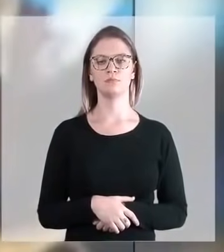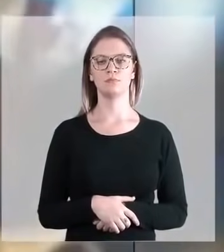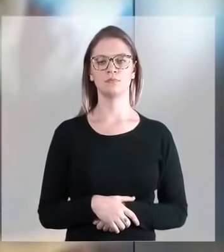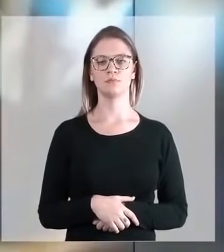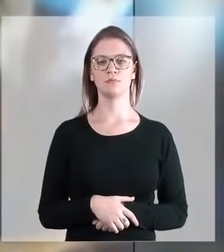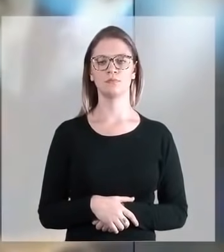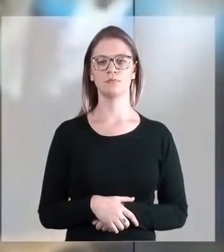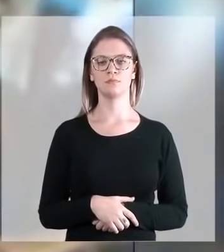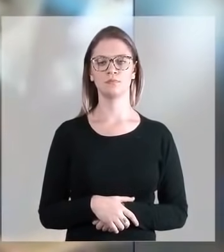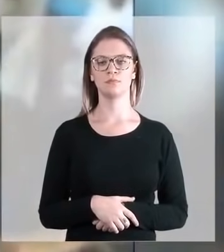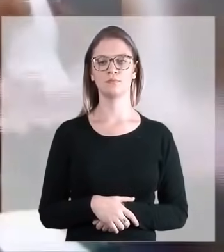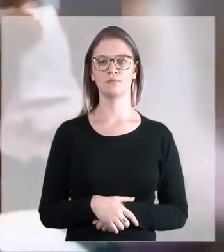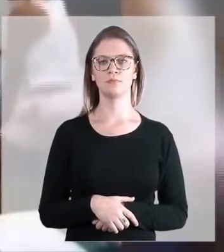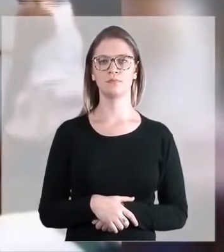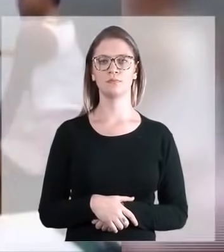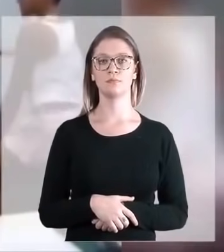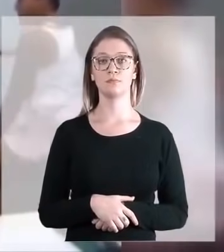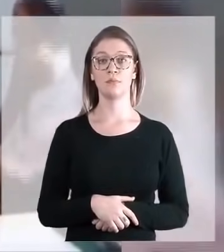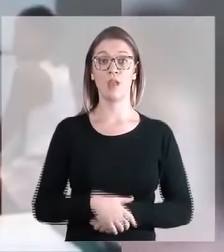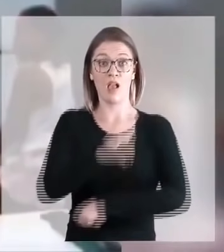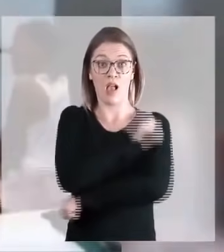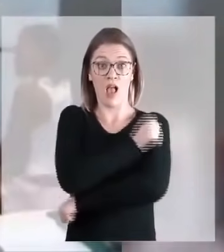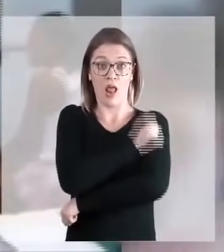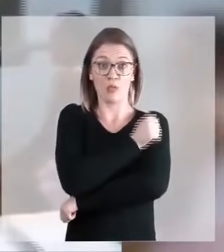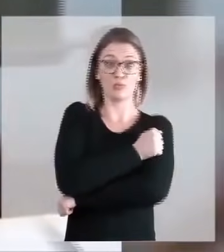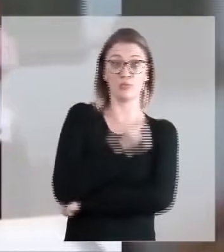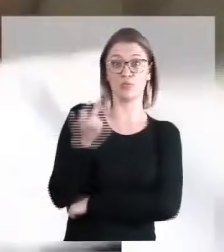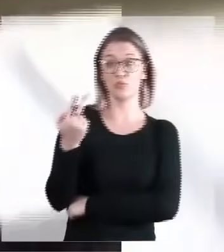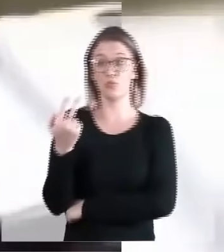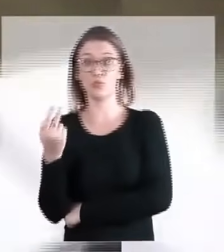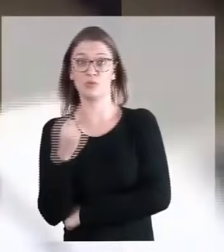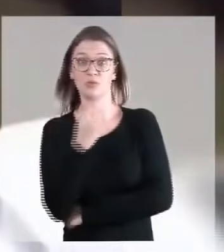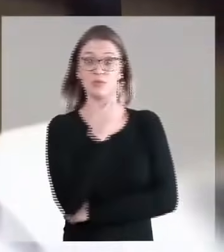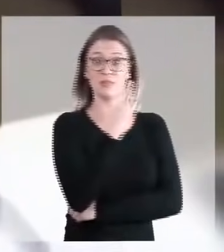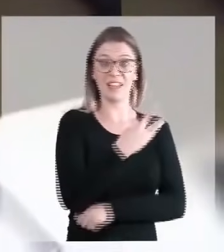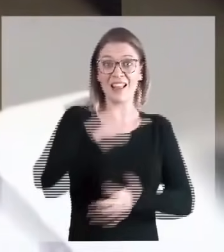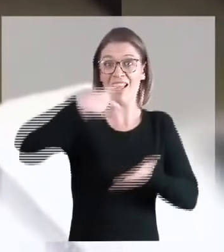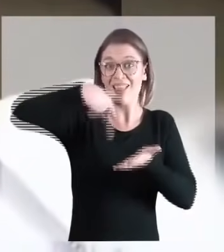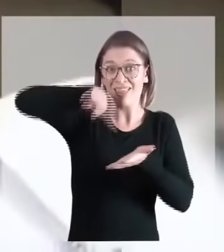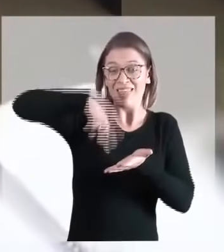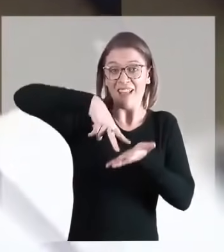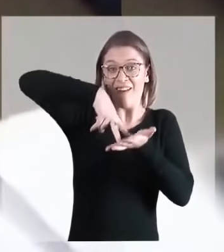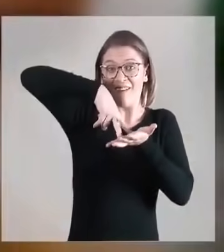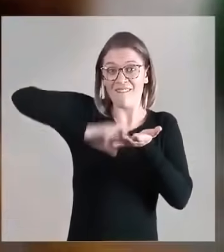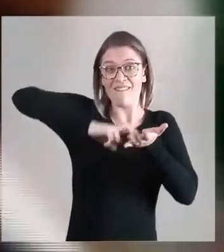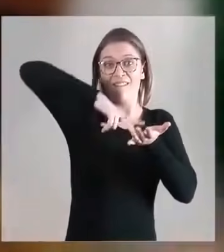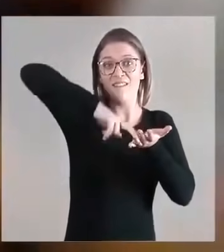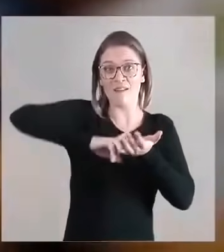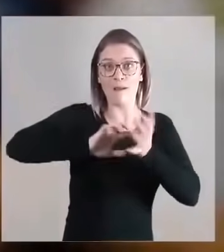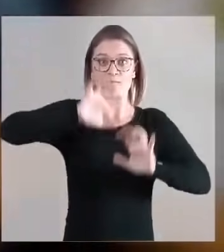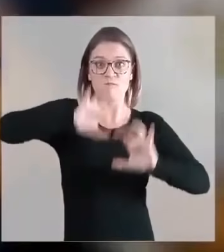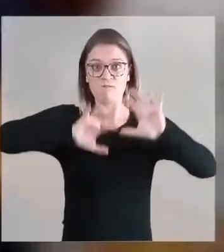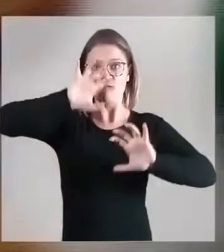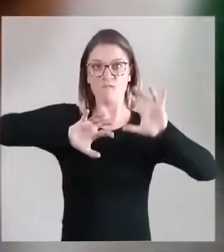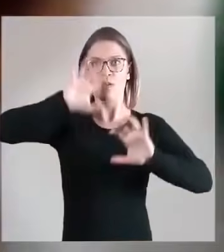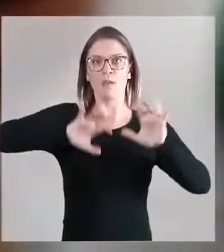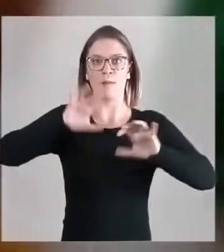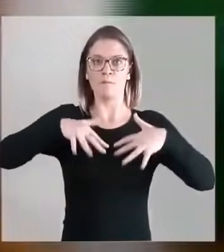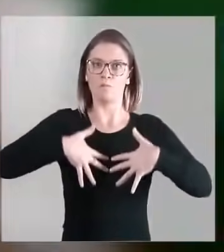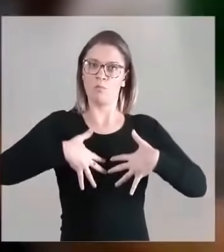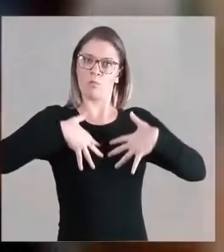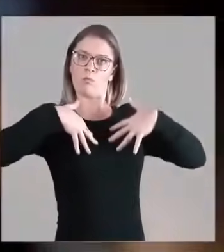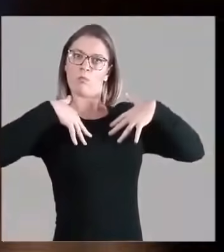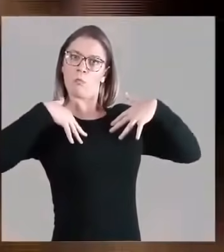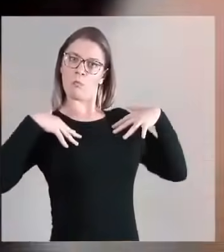Estudantes entre 12 e 13 anos dançam um funk em poses sensuais dentro da sala de